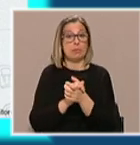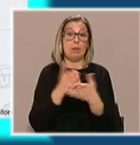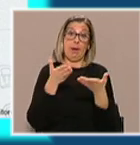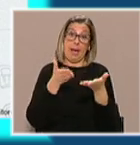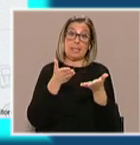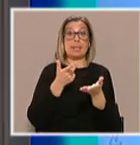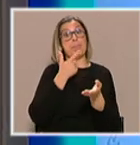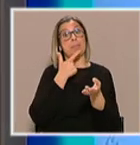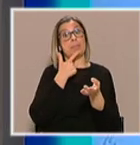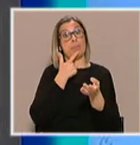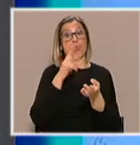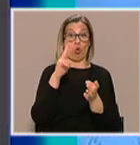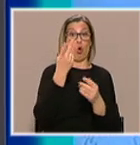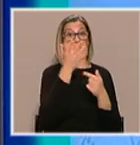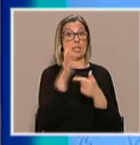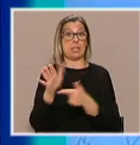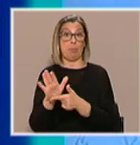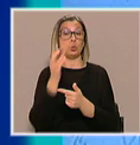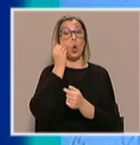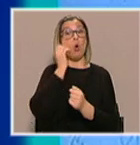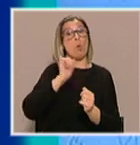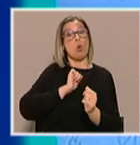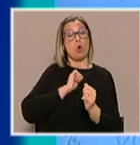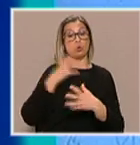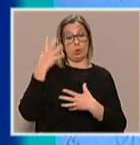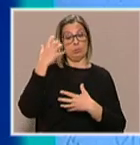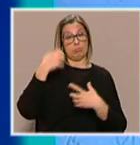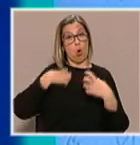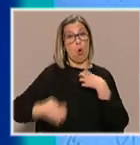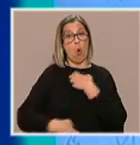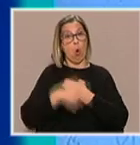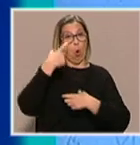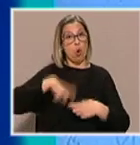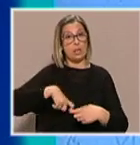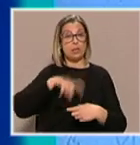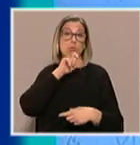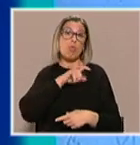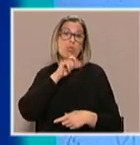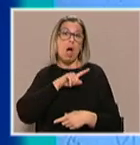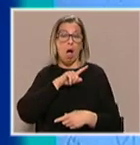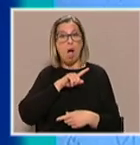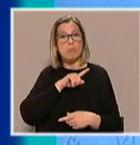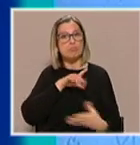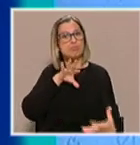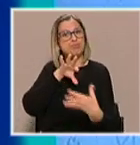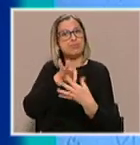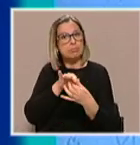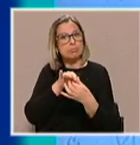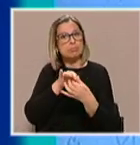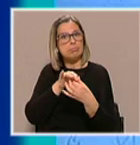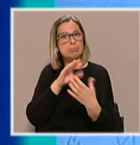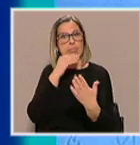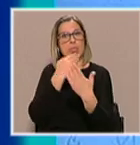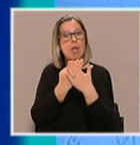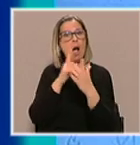perceber de que forma é que o nosso organismo, mais uma vez, reage para repor a